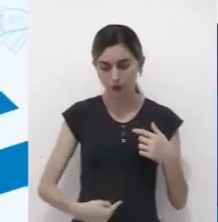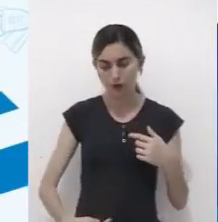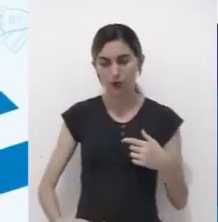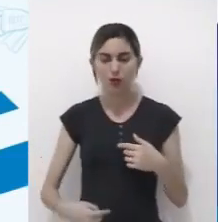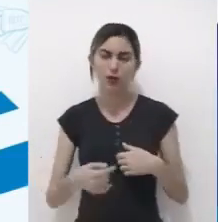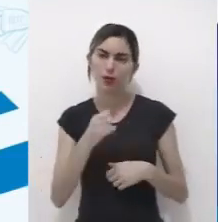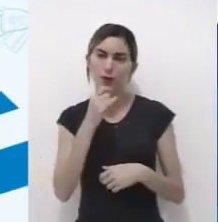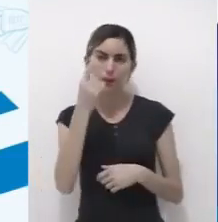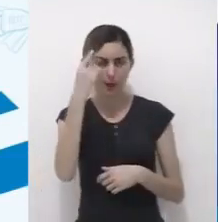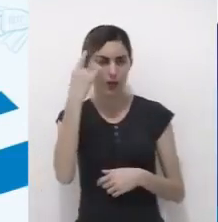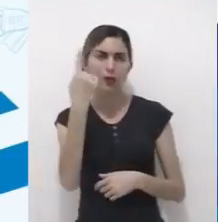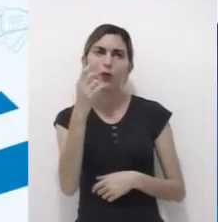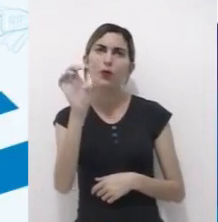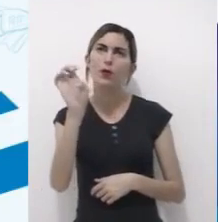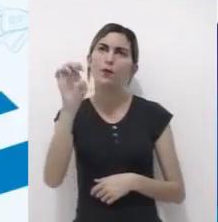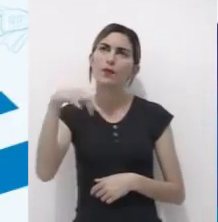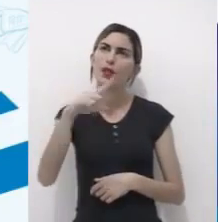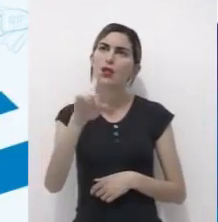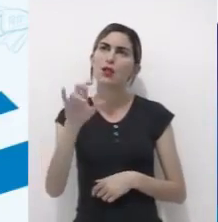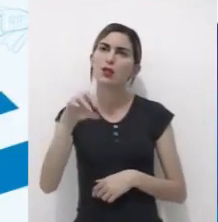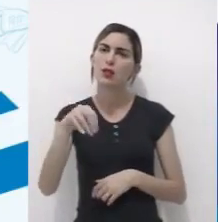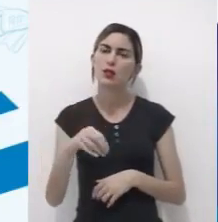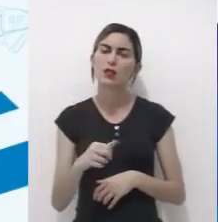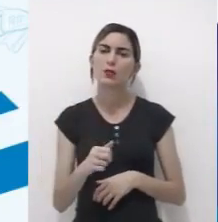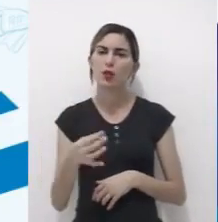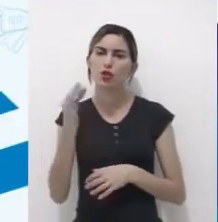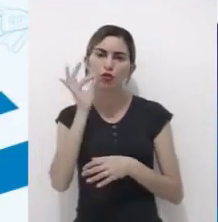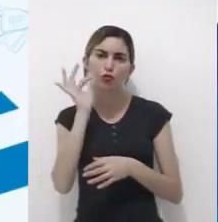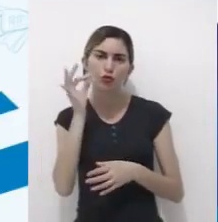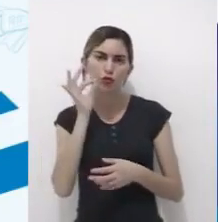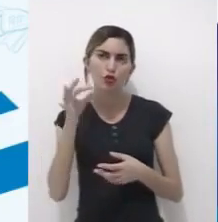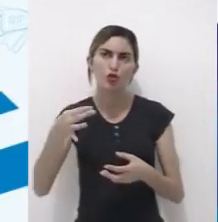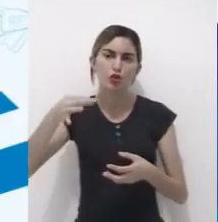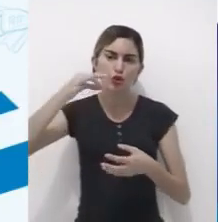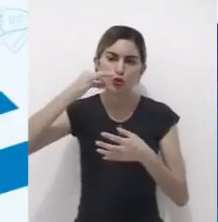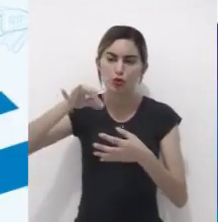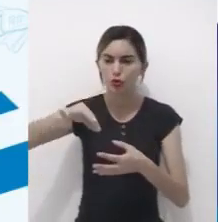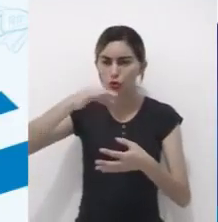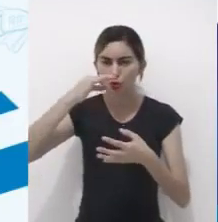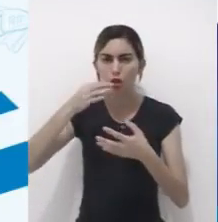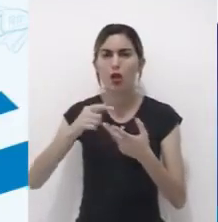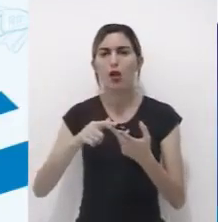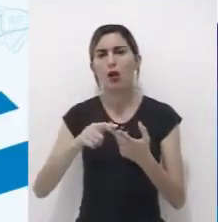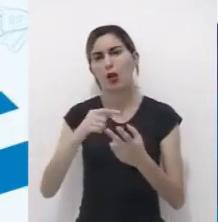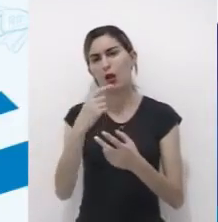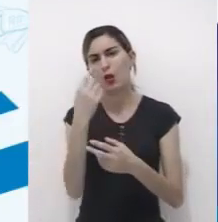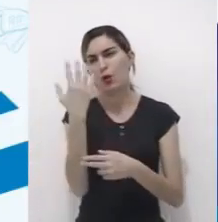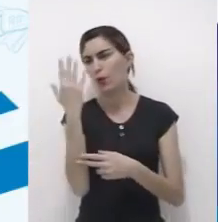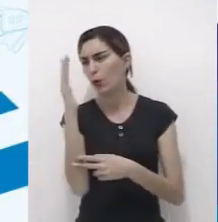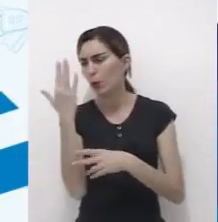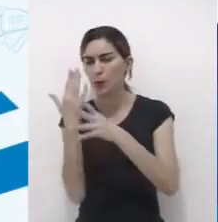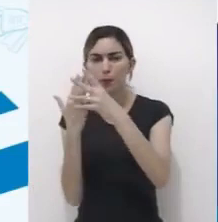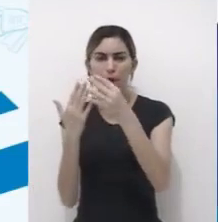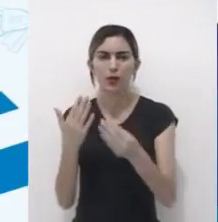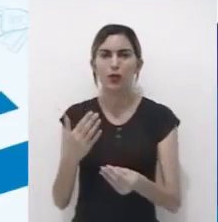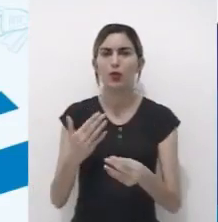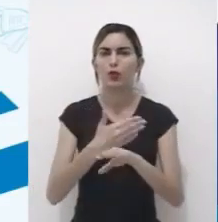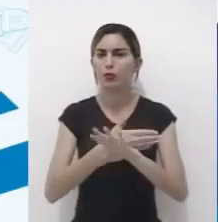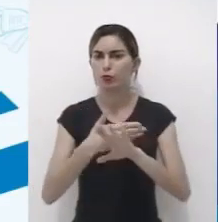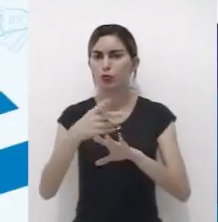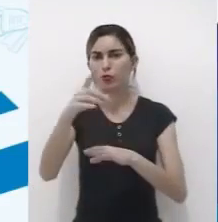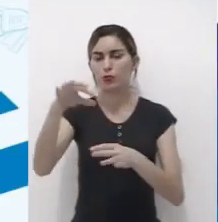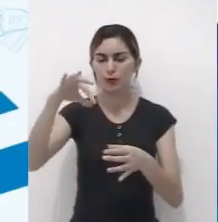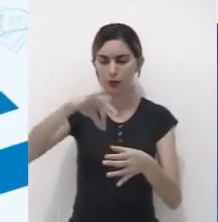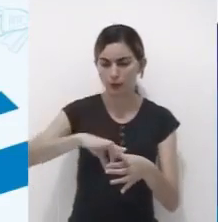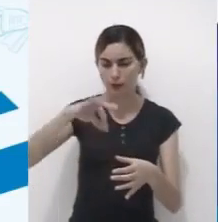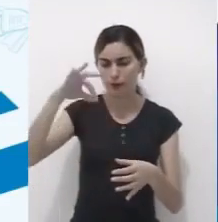em alguma enzima digestória, ou algum chá, ou alguma erva que de repente está aí na moda, que